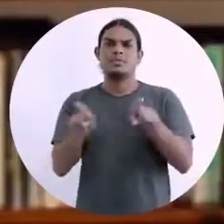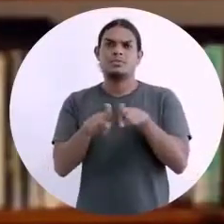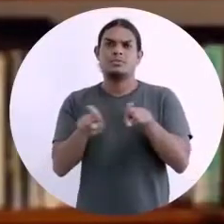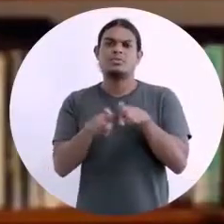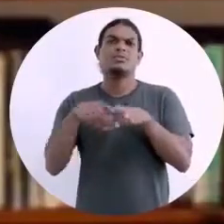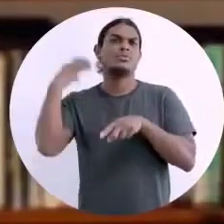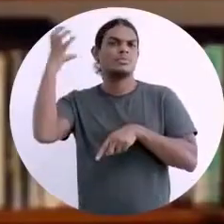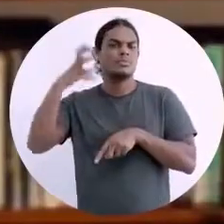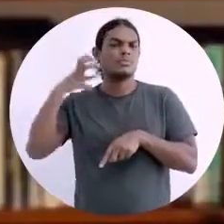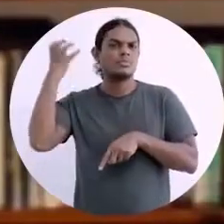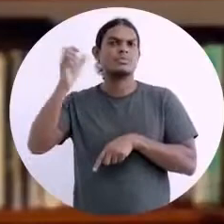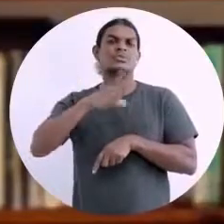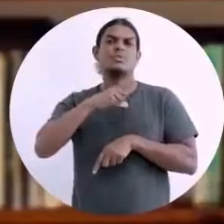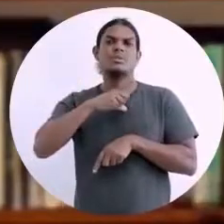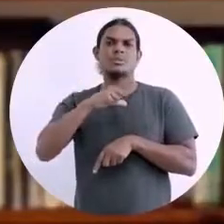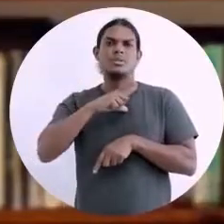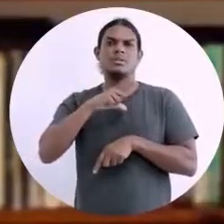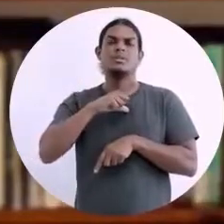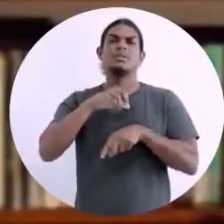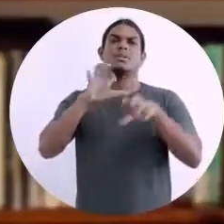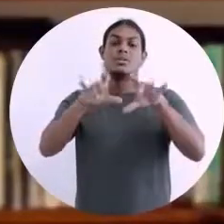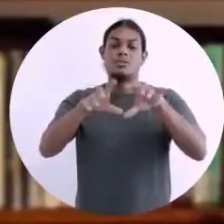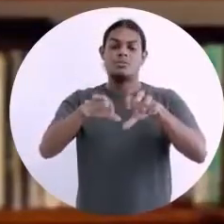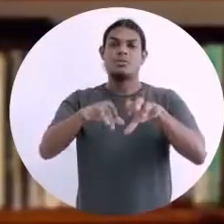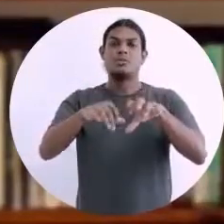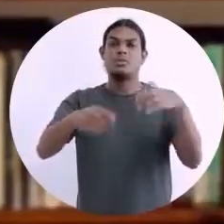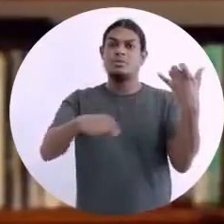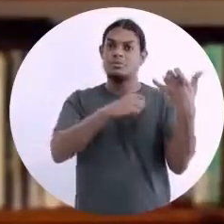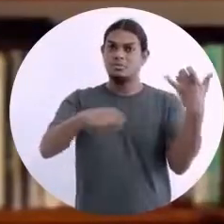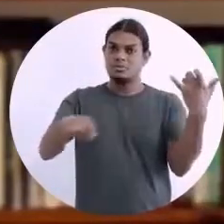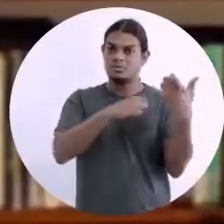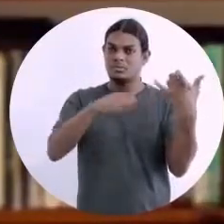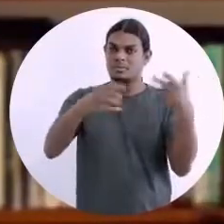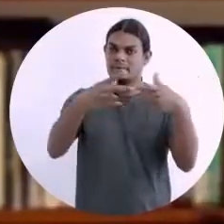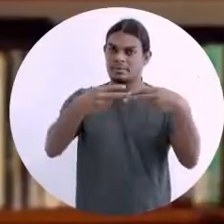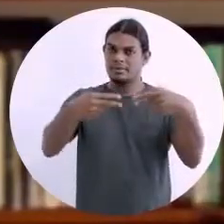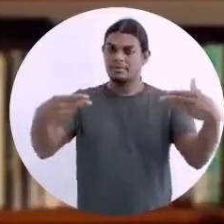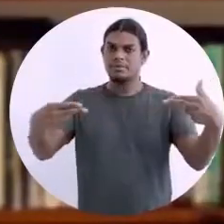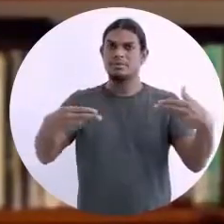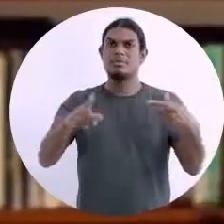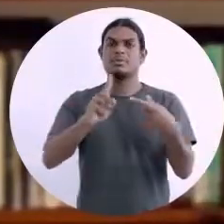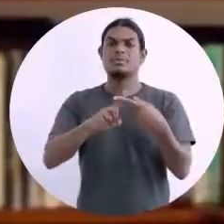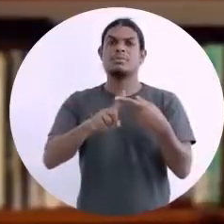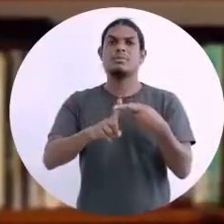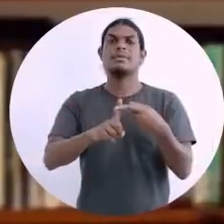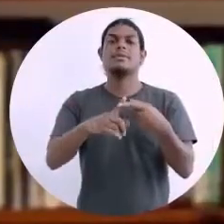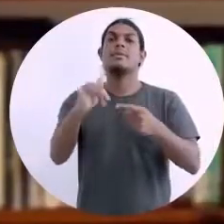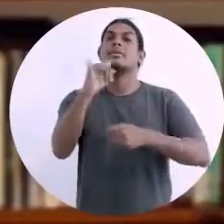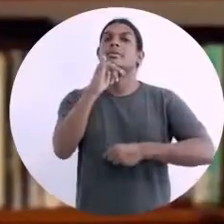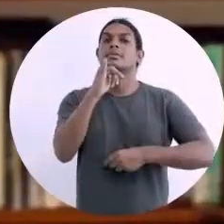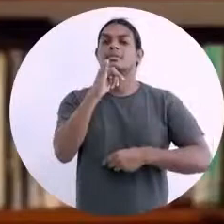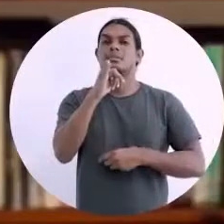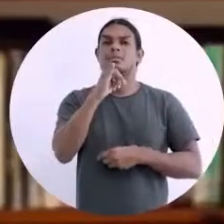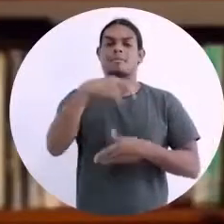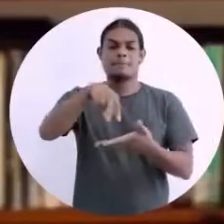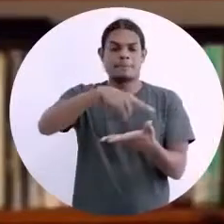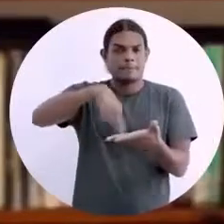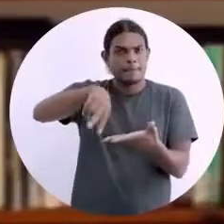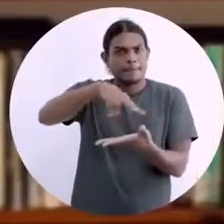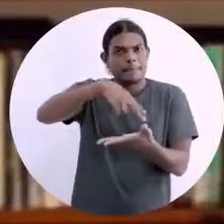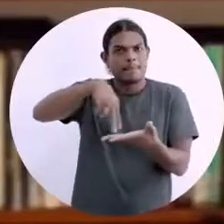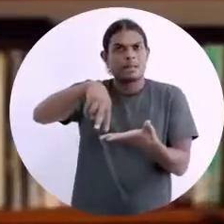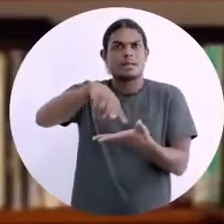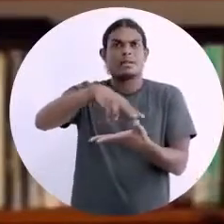você dentro de música tem instrumentos musicais. E, por exemplo, outra área seria dança